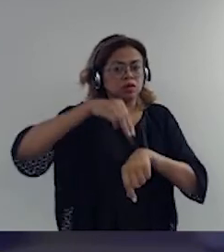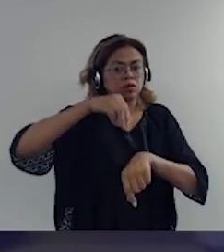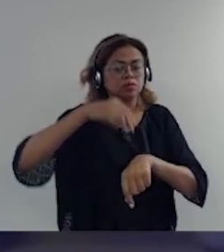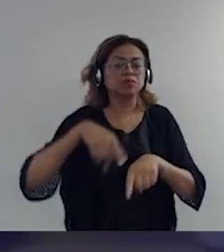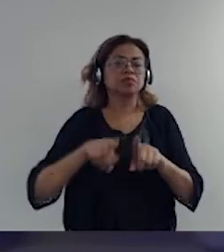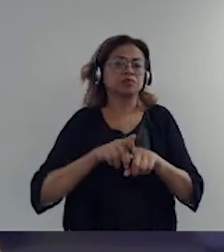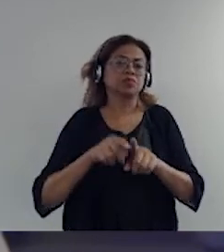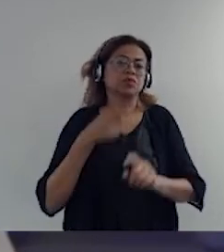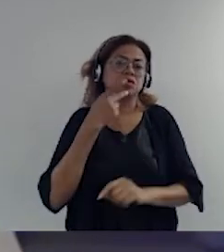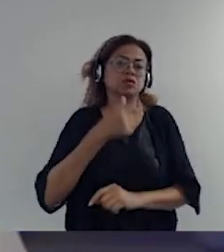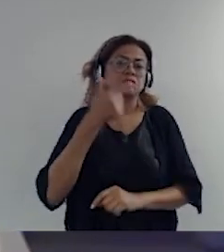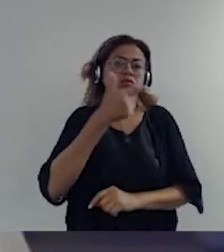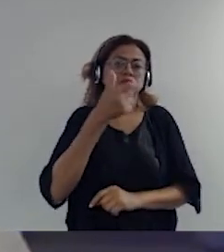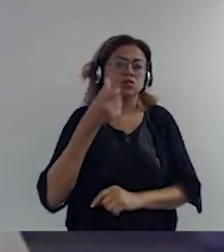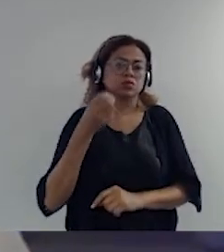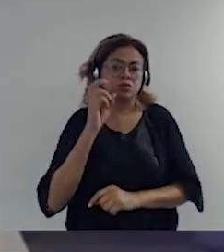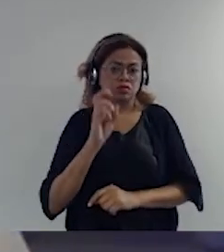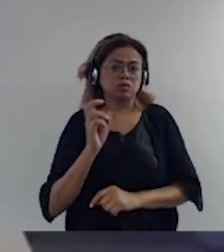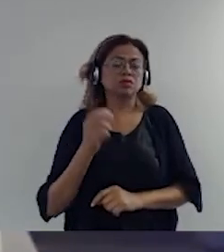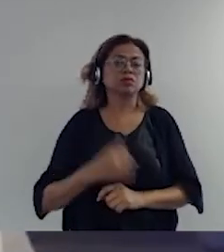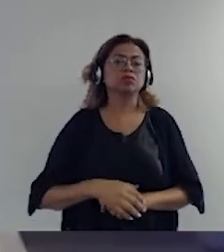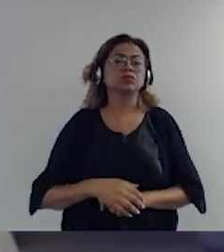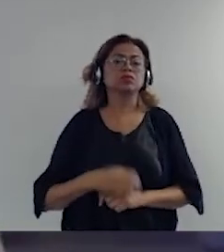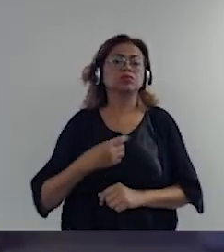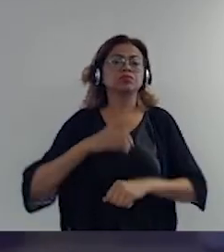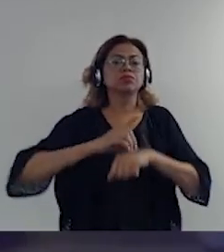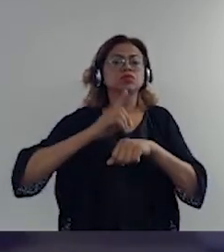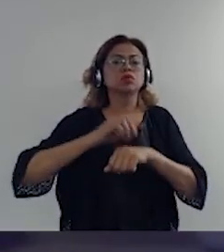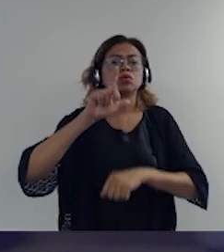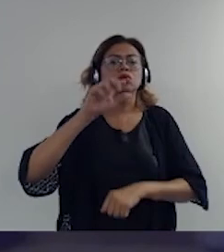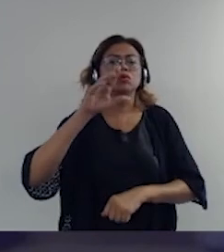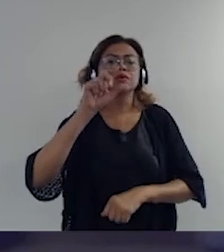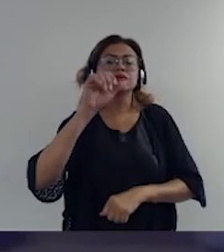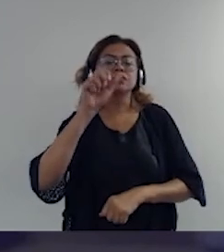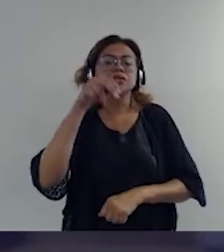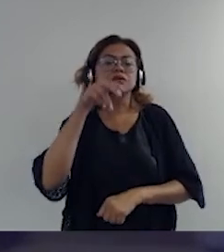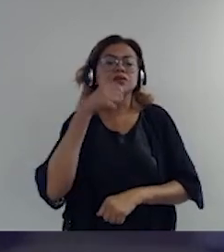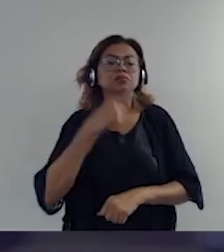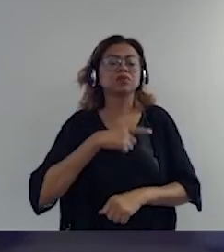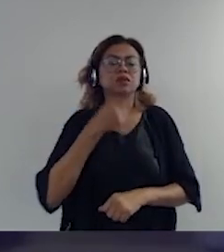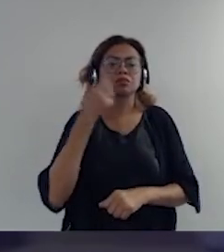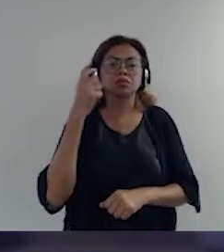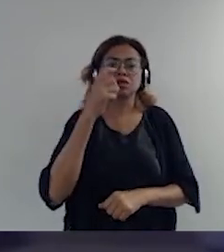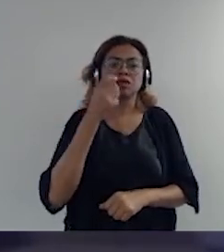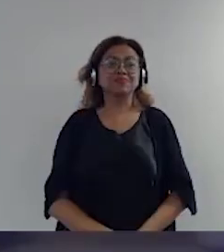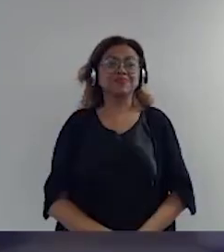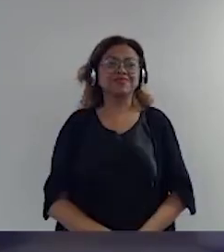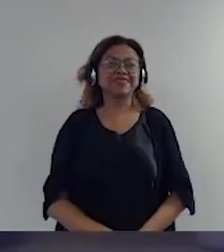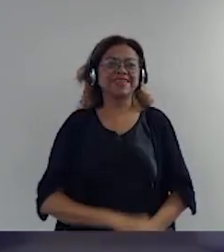Stanford em 2005. Doutora Luciana, a senhora tem a palavra, seja muito bem-vinda.